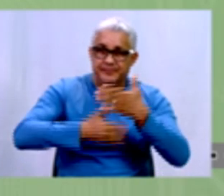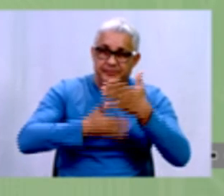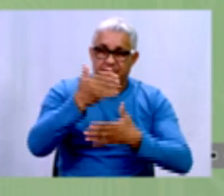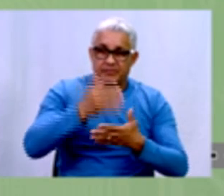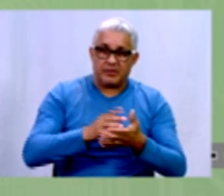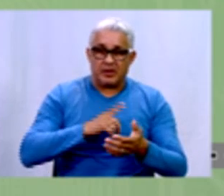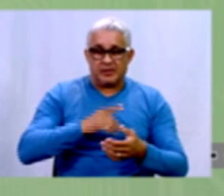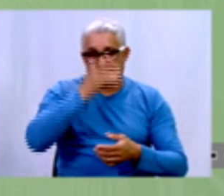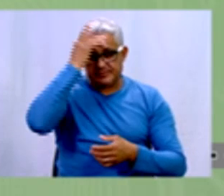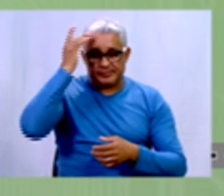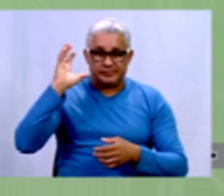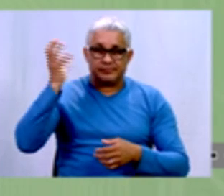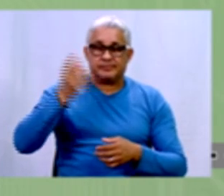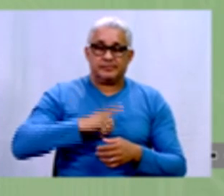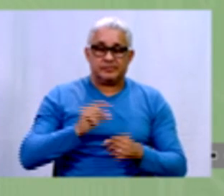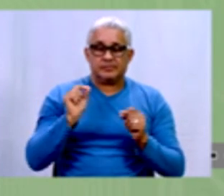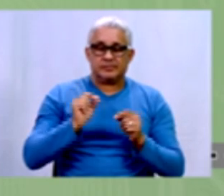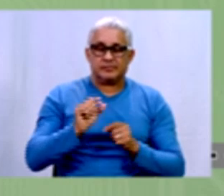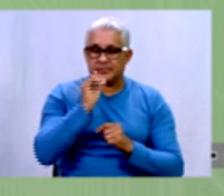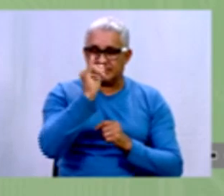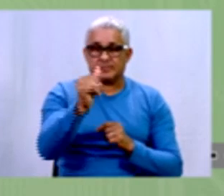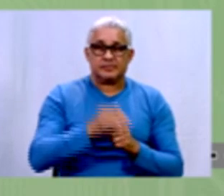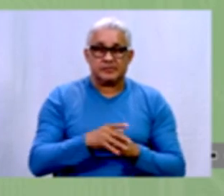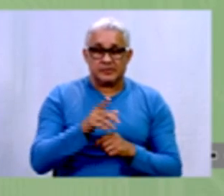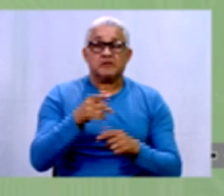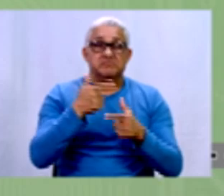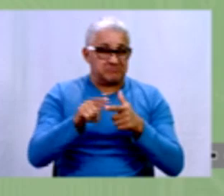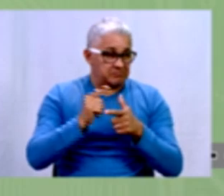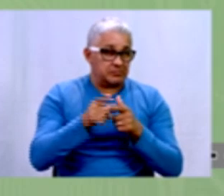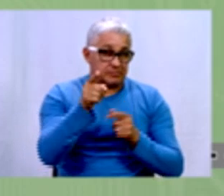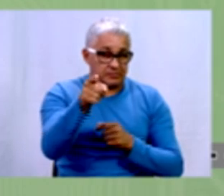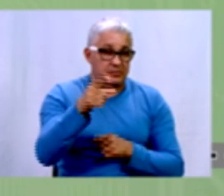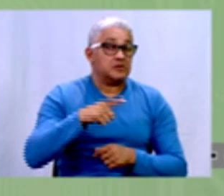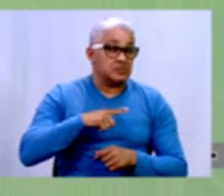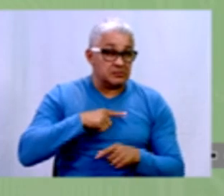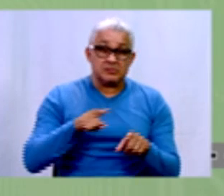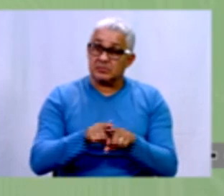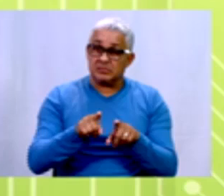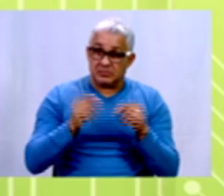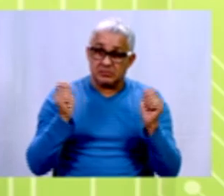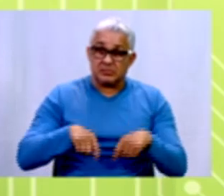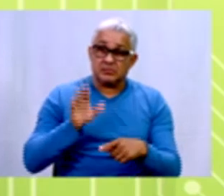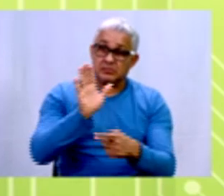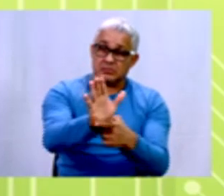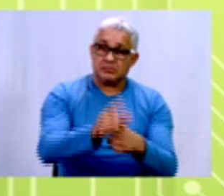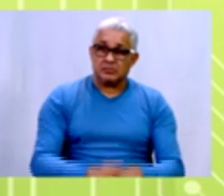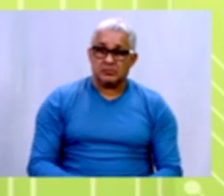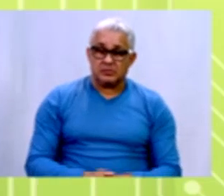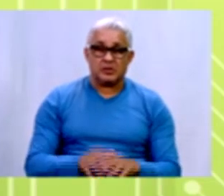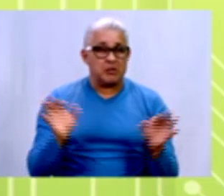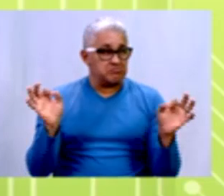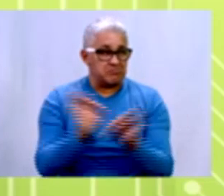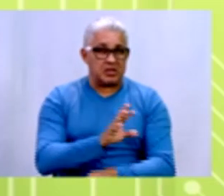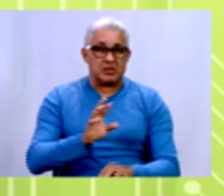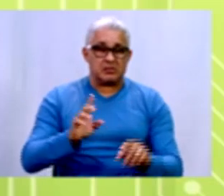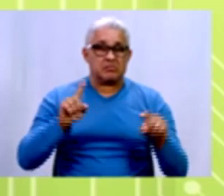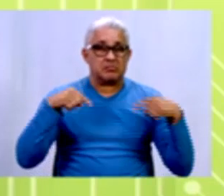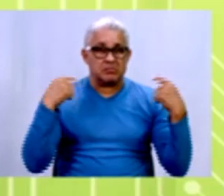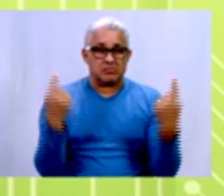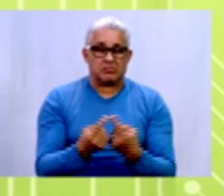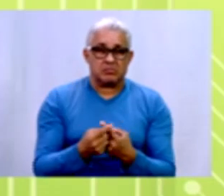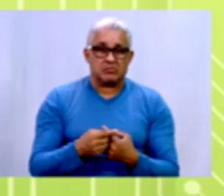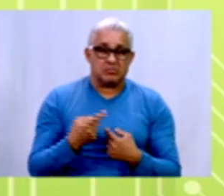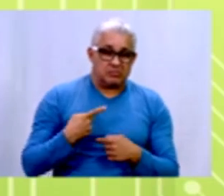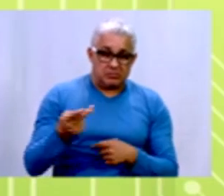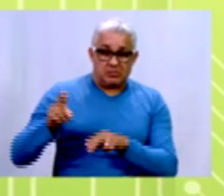pessoa que tem a solução simplesmente avisa, ó, esse problema que tu está passando, eu tenho como te ajudar. Então assim que a gente terminar a reunião aqui,